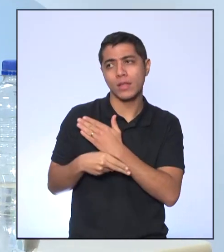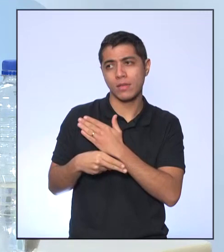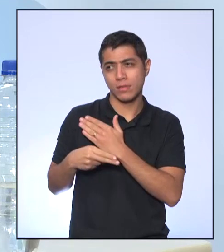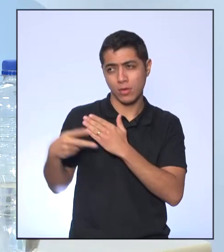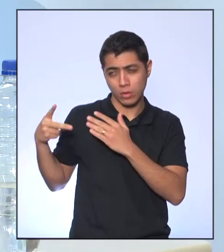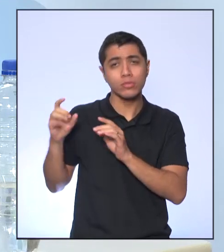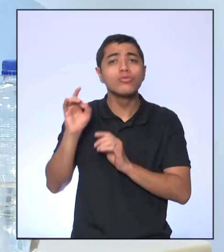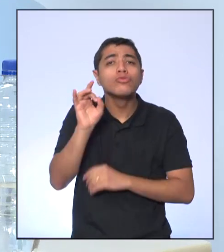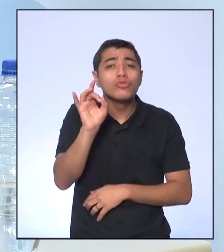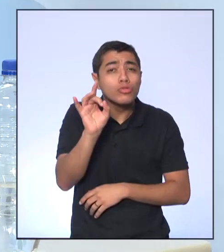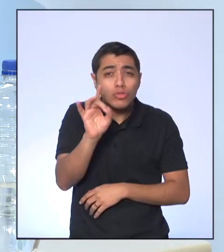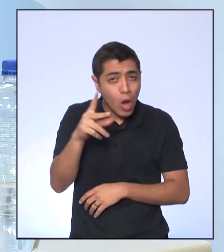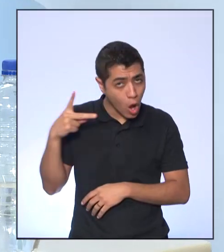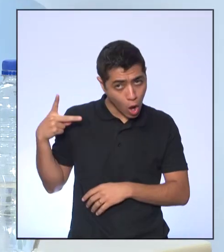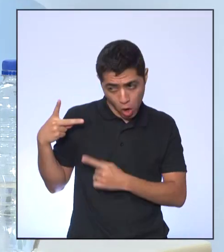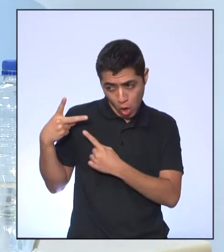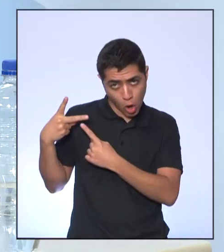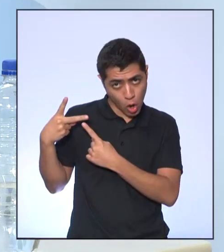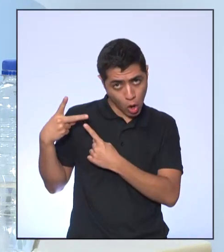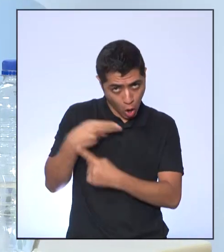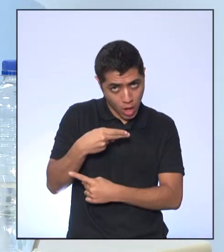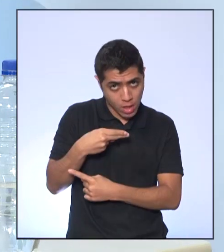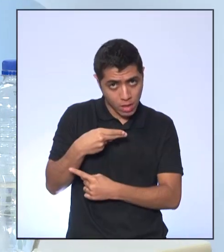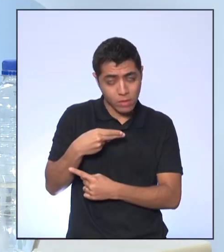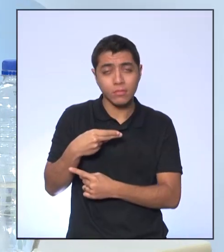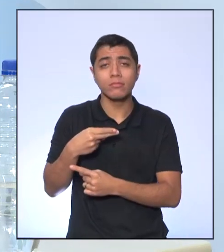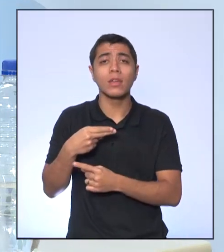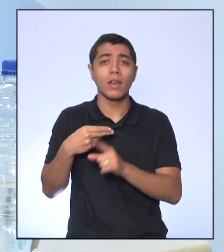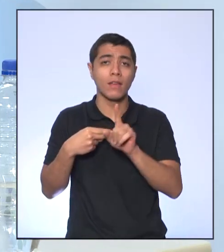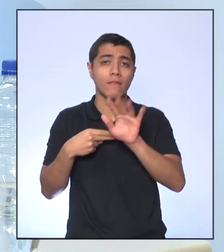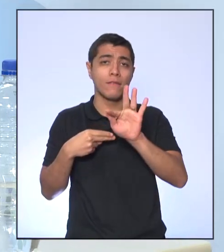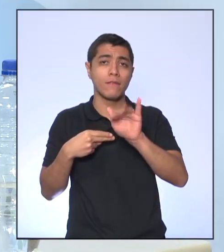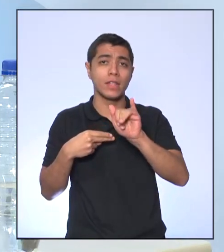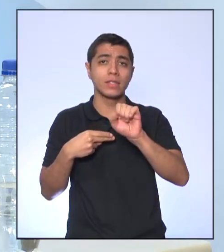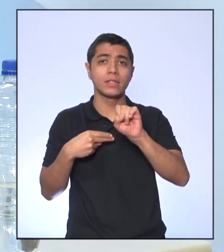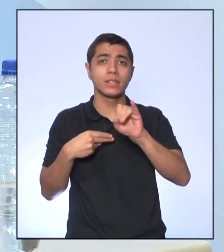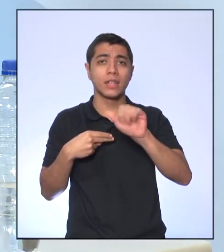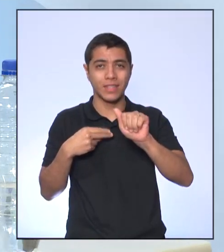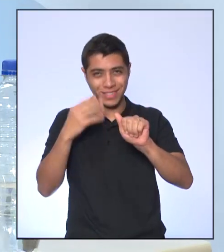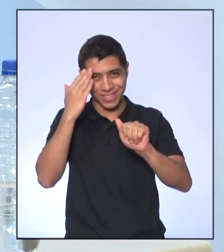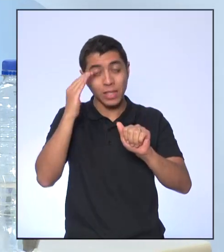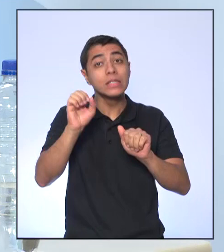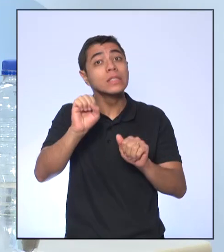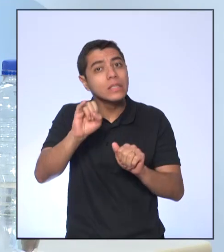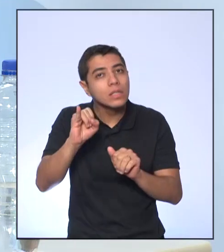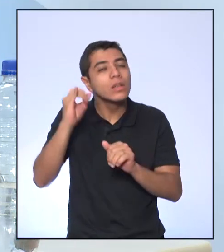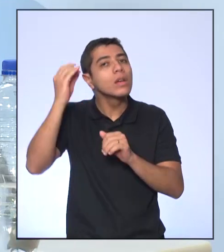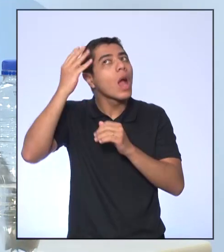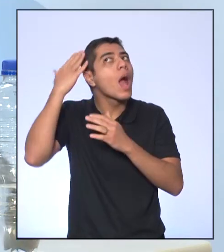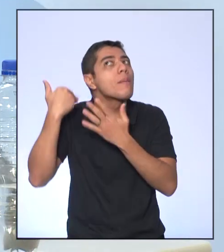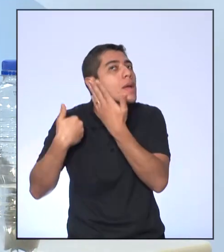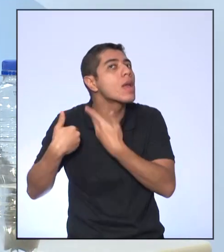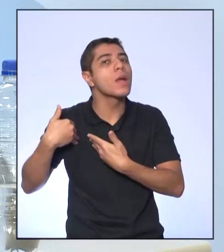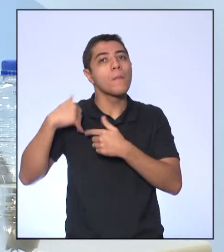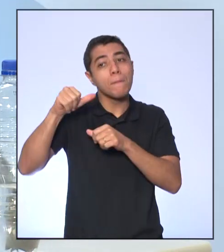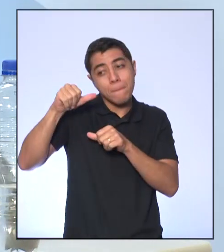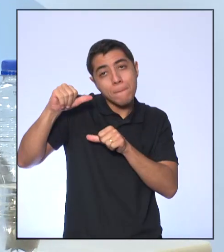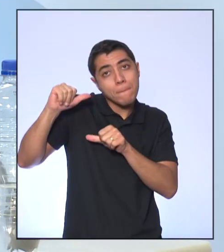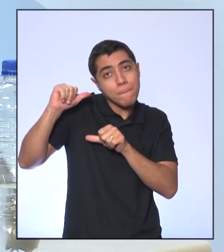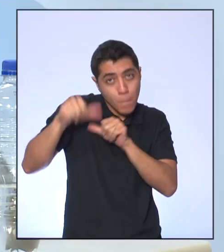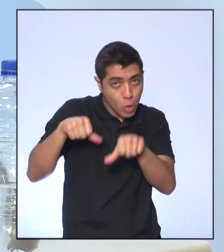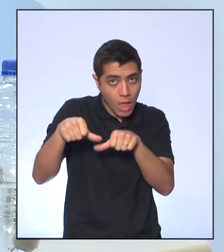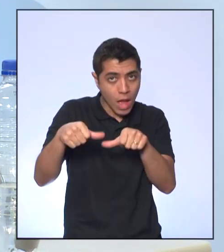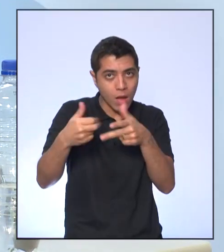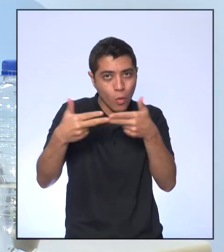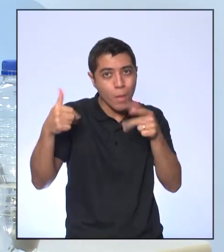Não, porque ia causar alguma alteração na composição do meu cabelo? Não, ia mudar só o comprimento. Então, se não causa